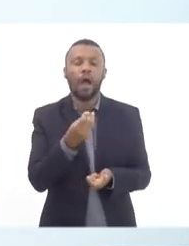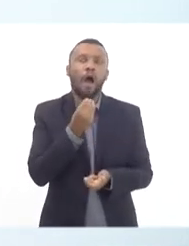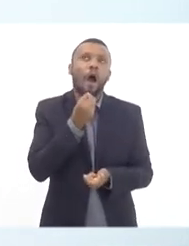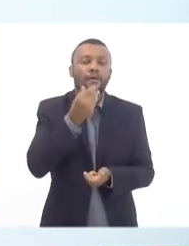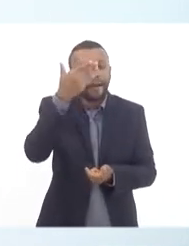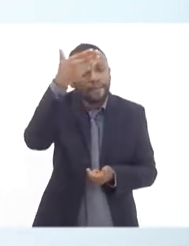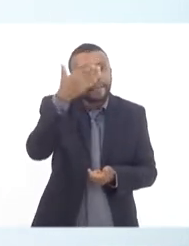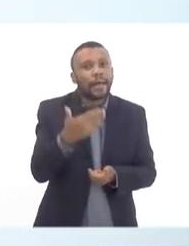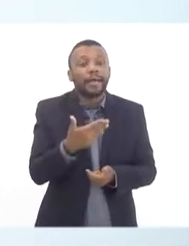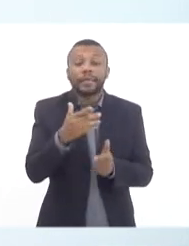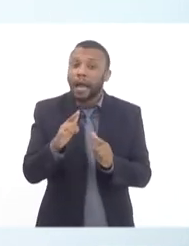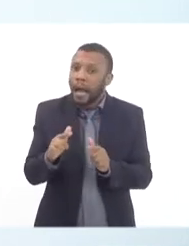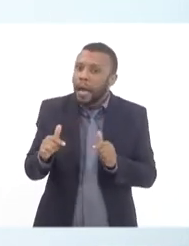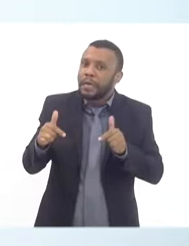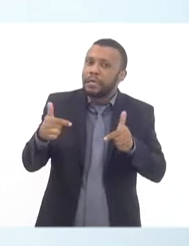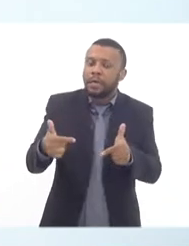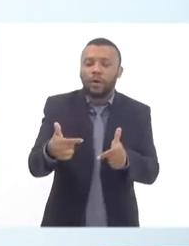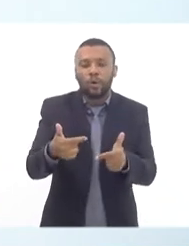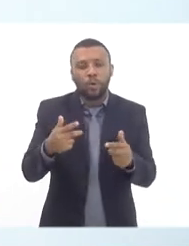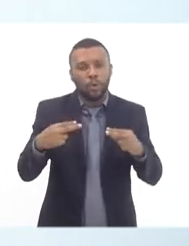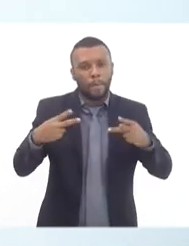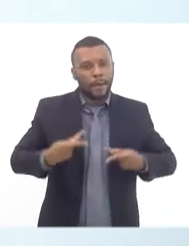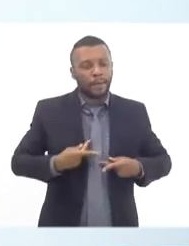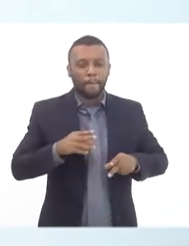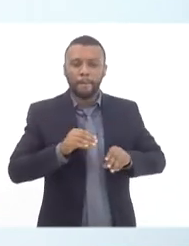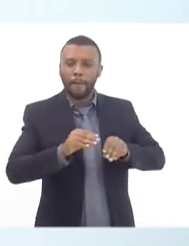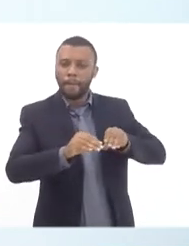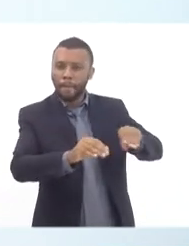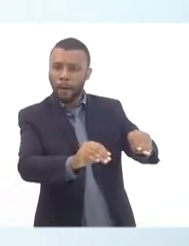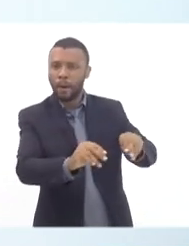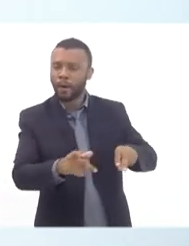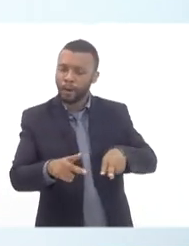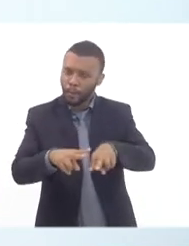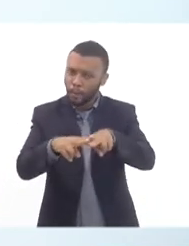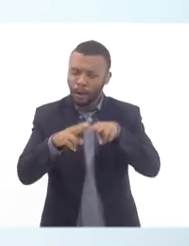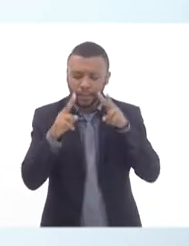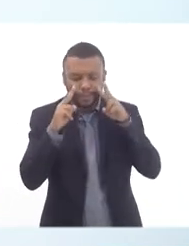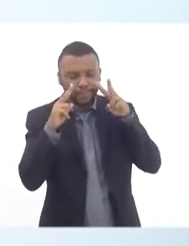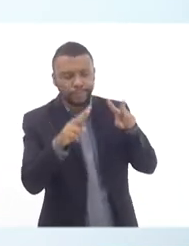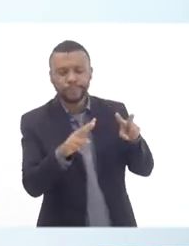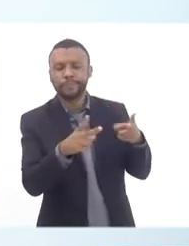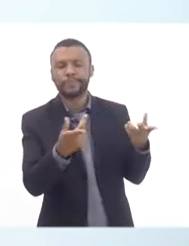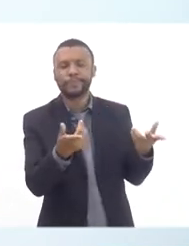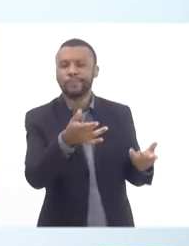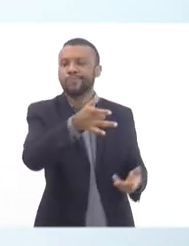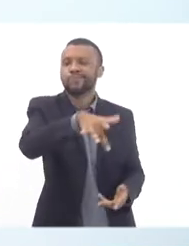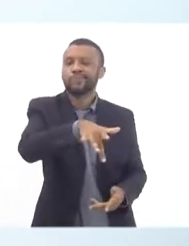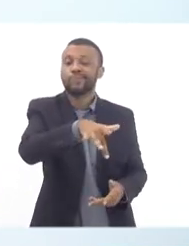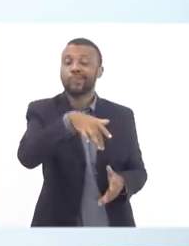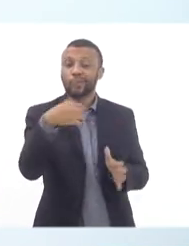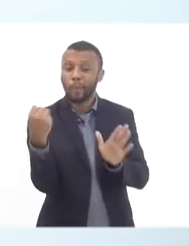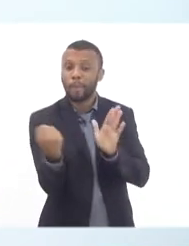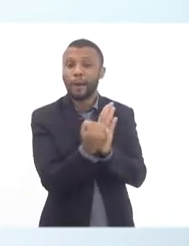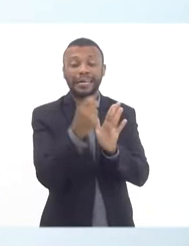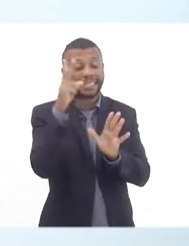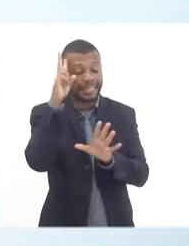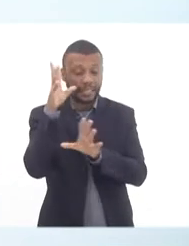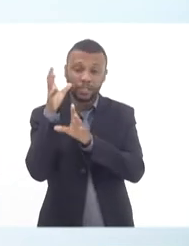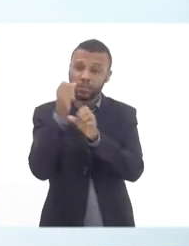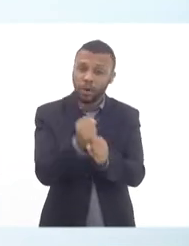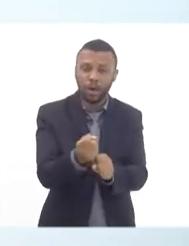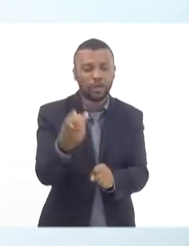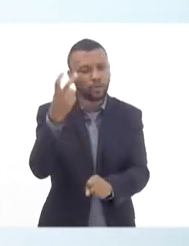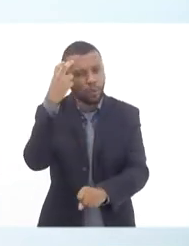imediata de intervenção humana, tendo em vista se tratar da degradação de um patrimônio local de importância histórica,